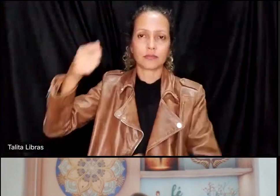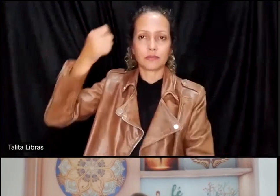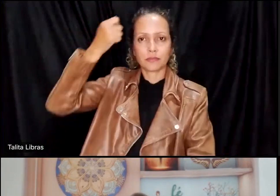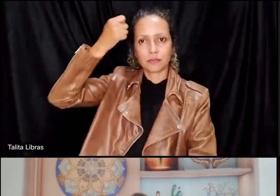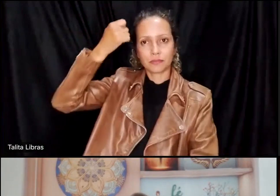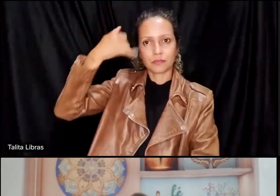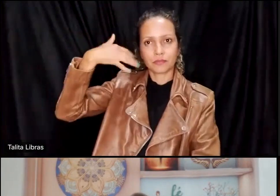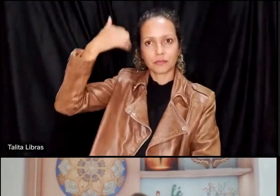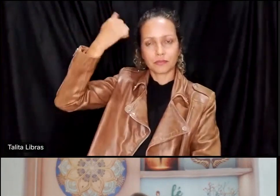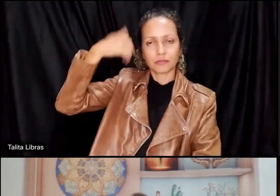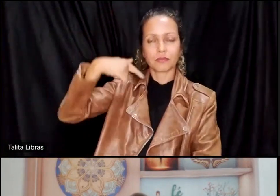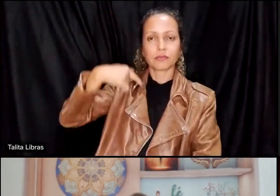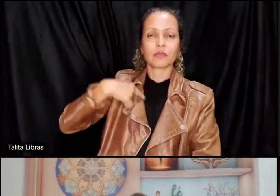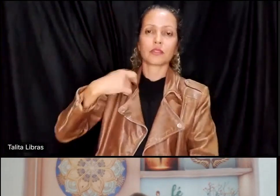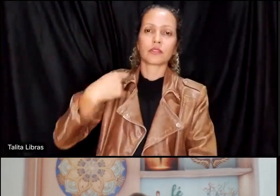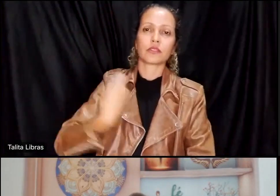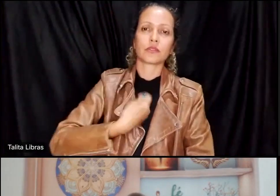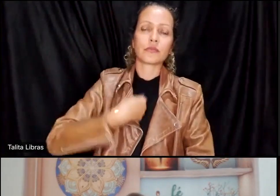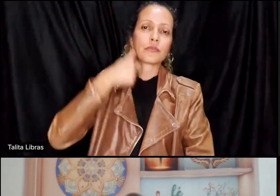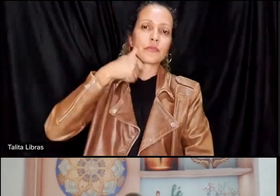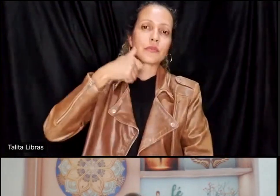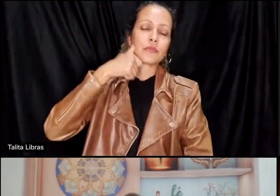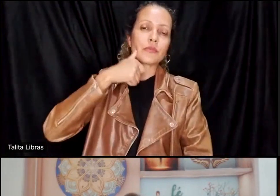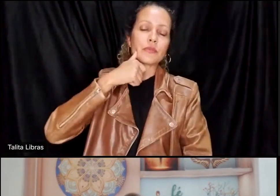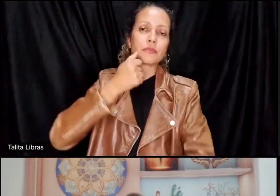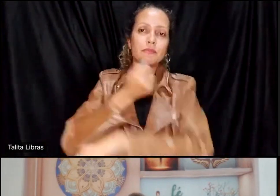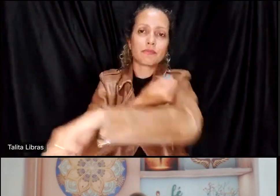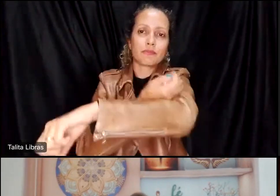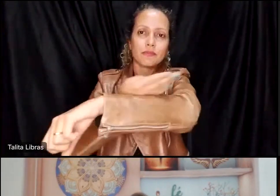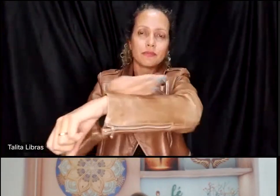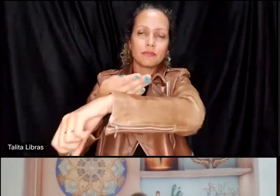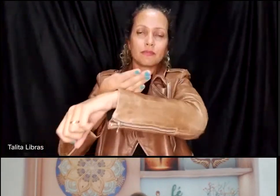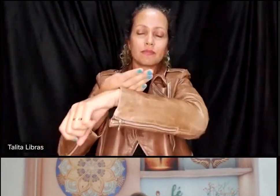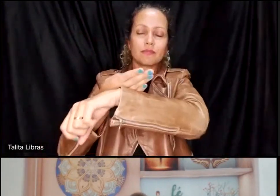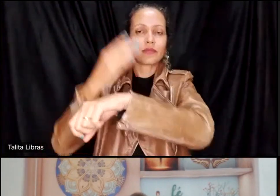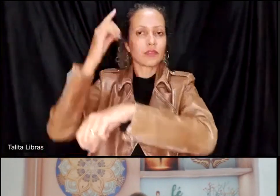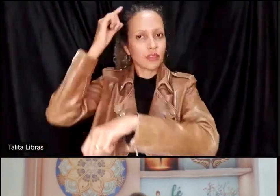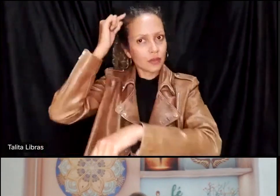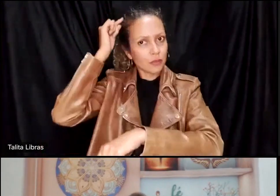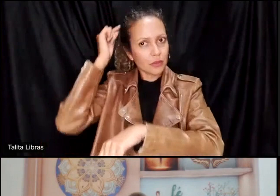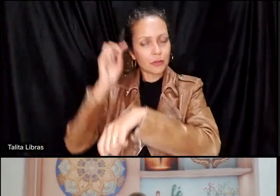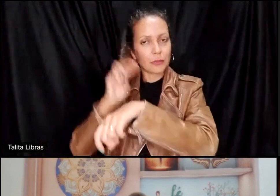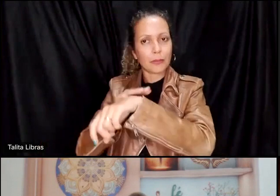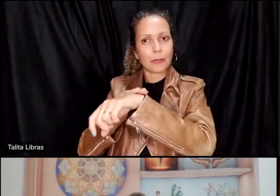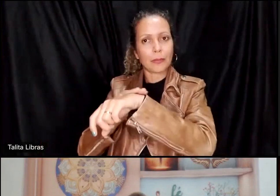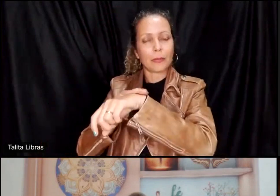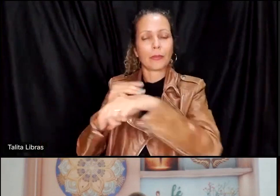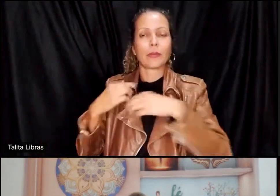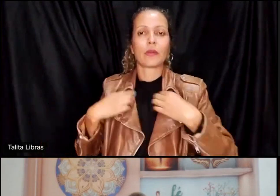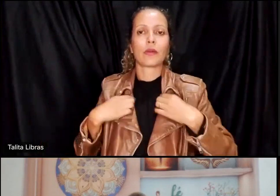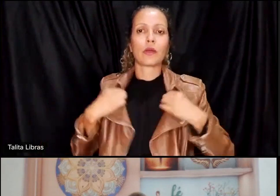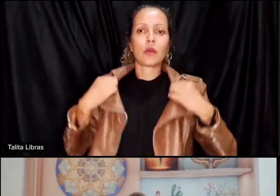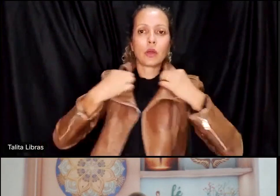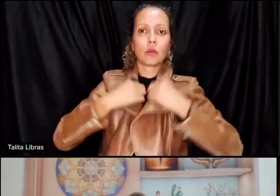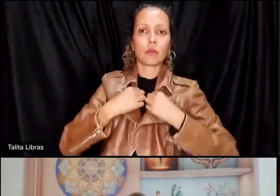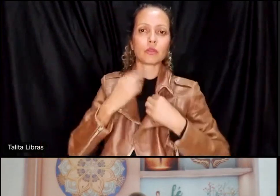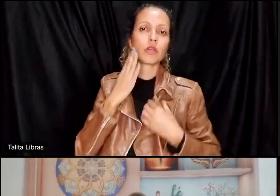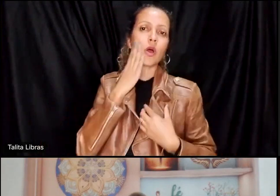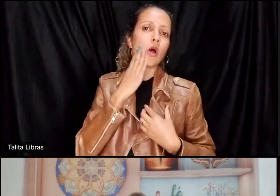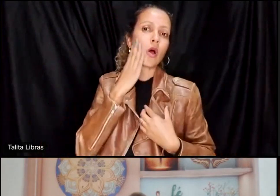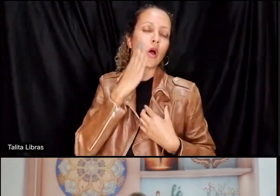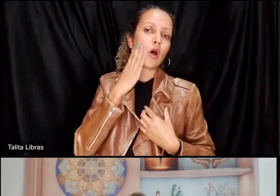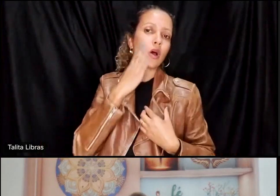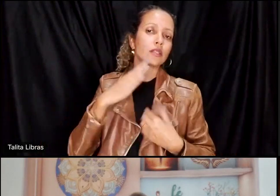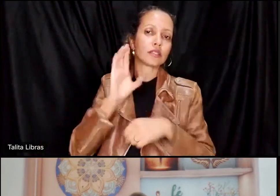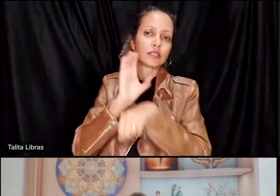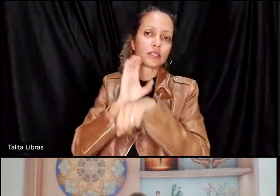de óculos e hoje estou com uma blusa rosa com cinza. Eu estou aqui num local da